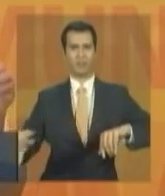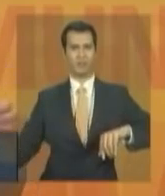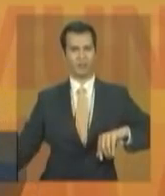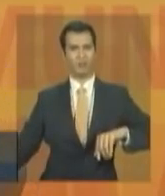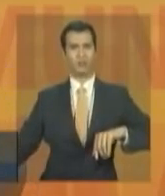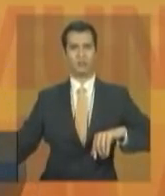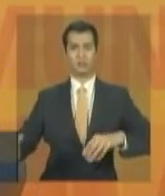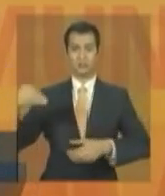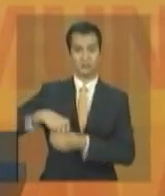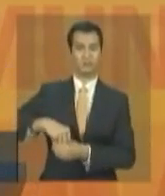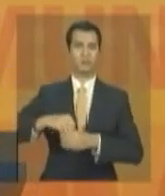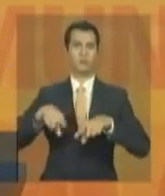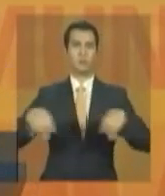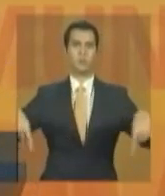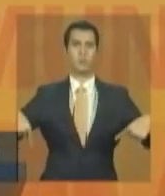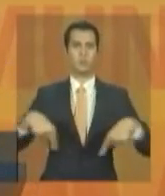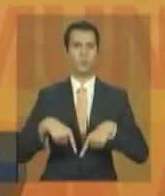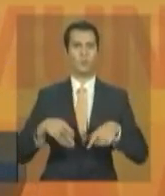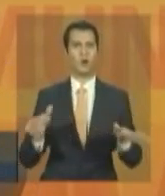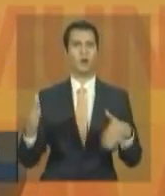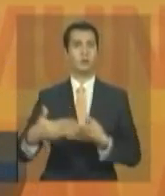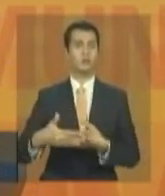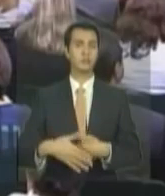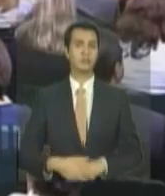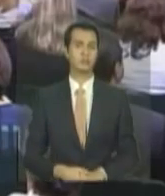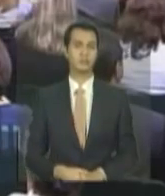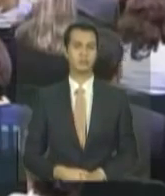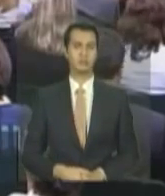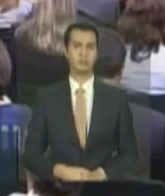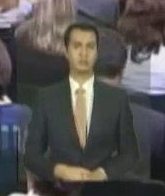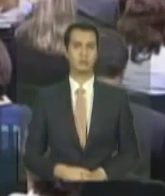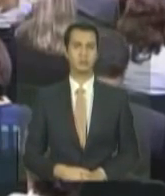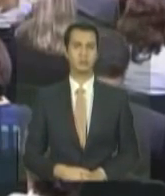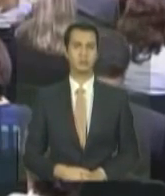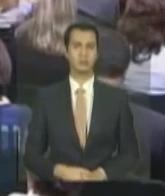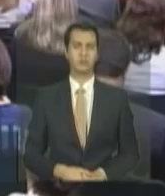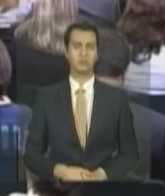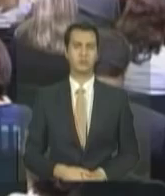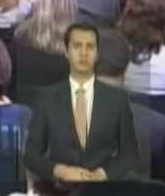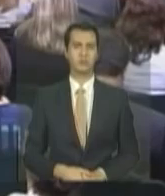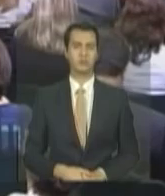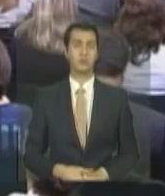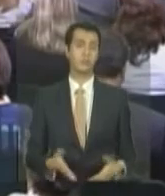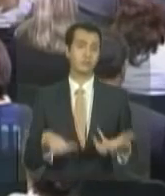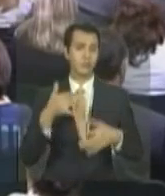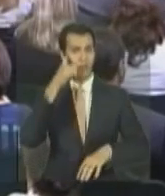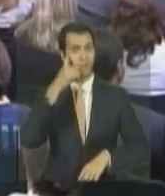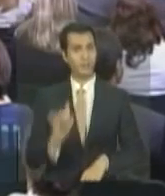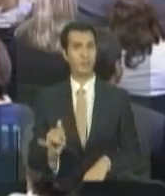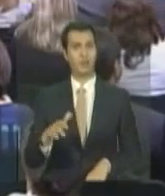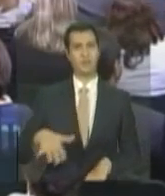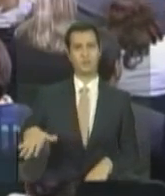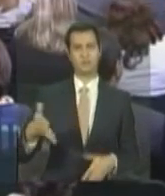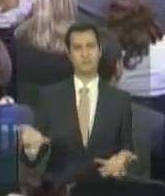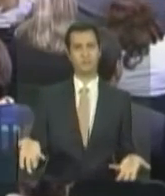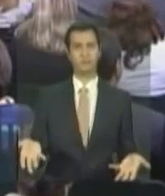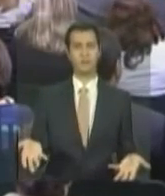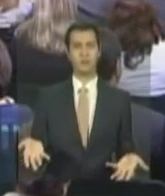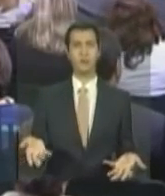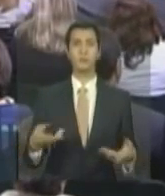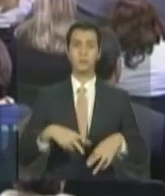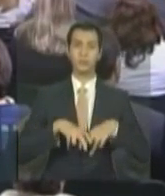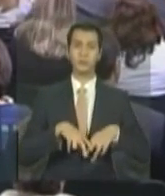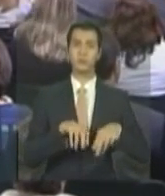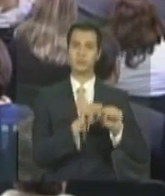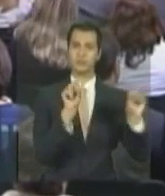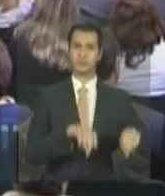Para evitar isso, esse sistema público de saúde, ele tem de ser reforçado. E, ao mesmo